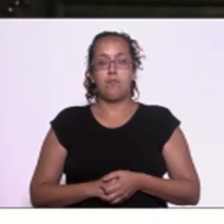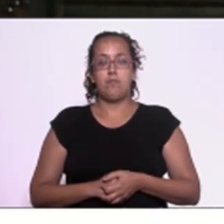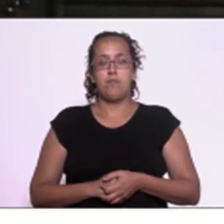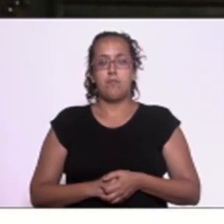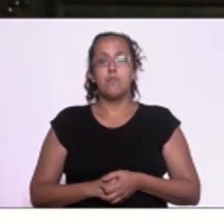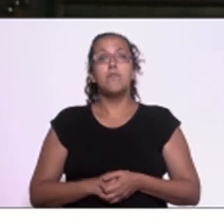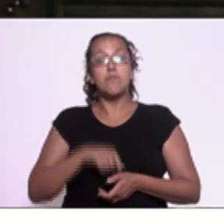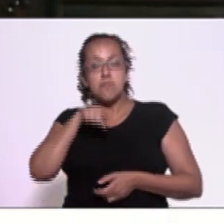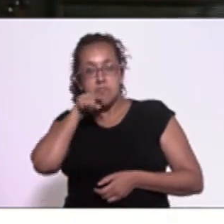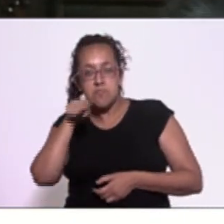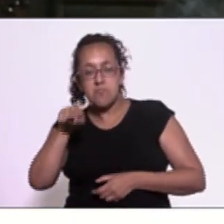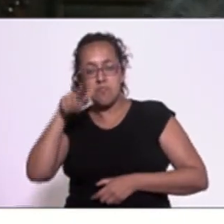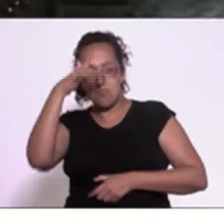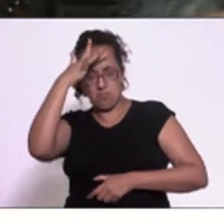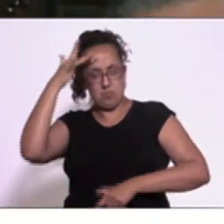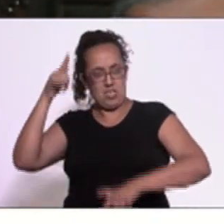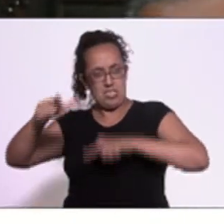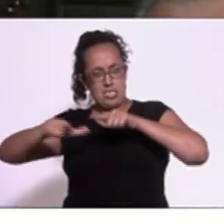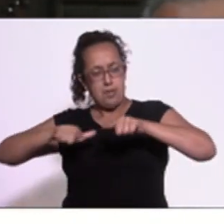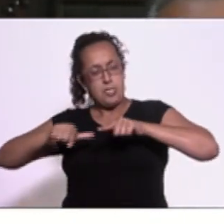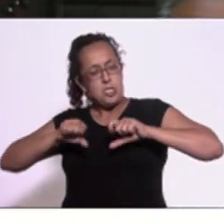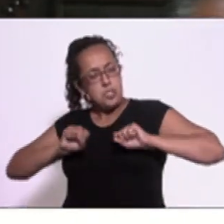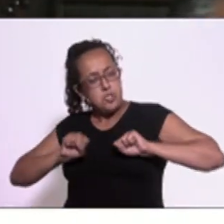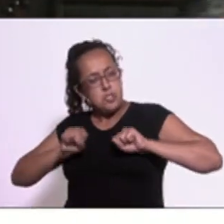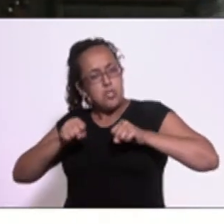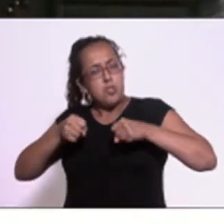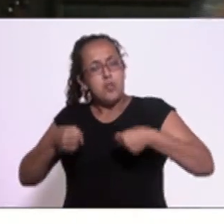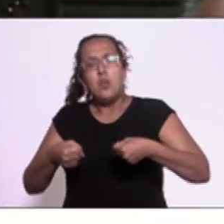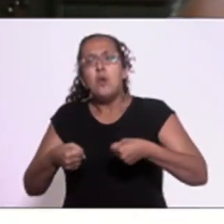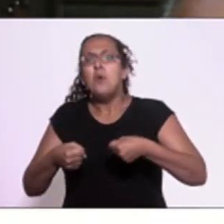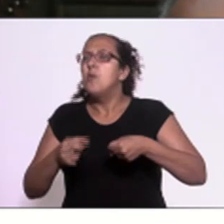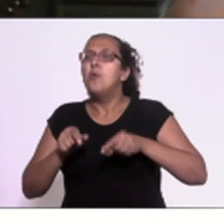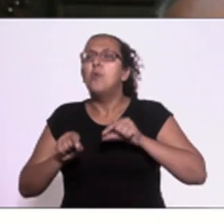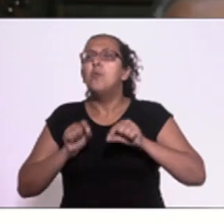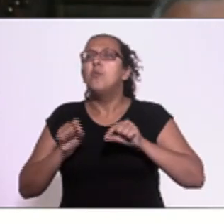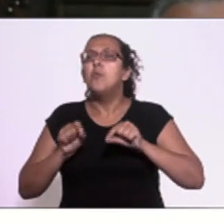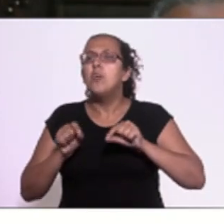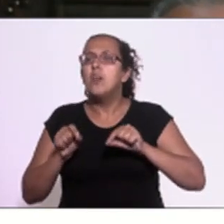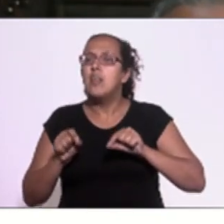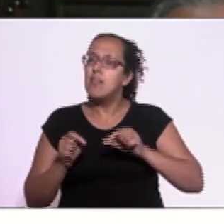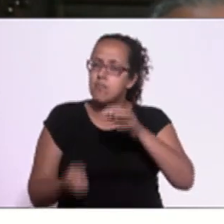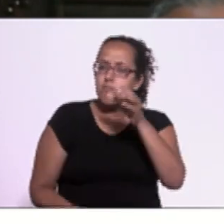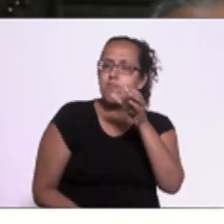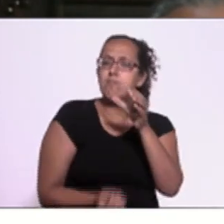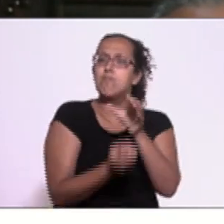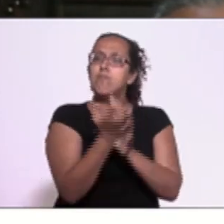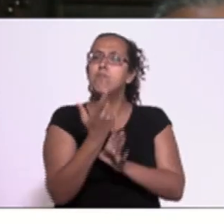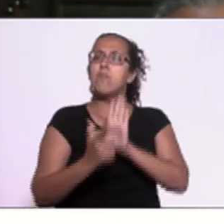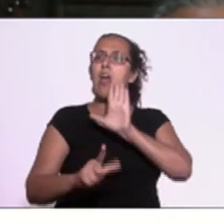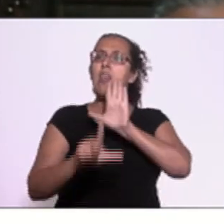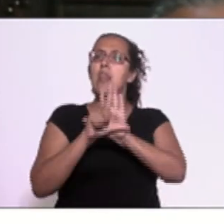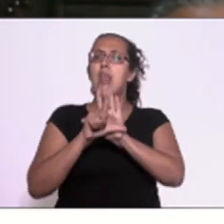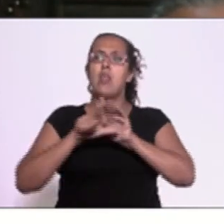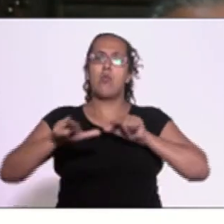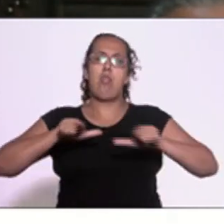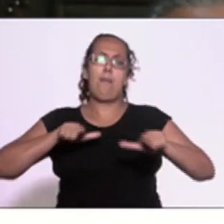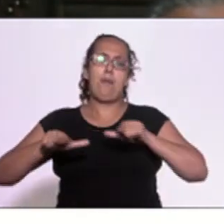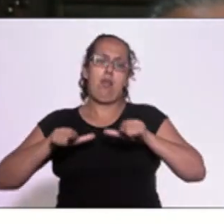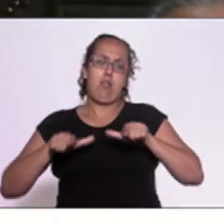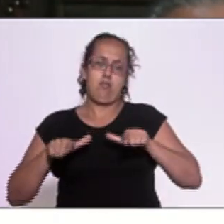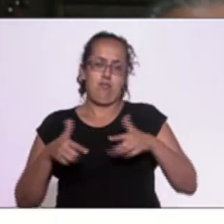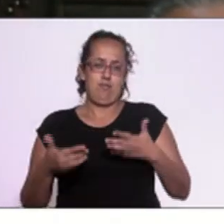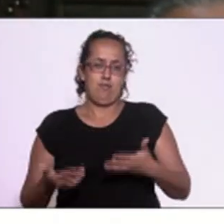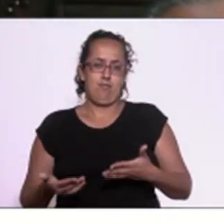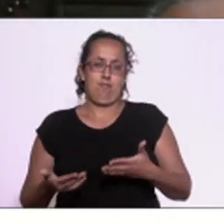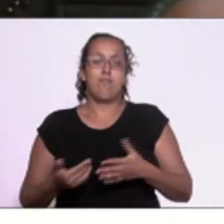Foram deles os primeiros esforços no sentido de criar entre nós uma legislação trabalhista.